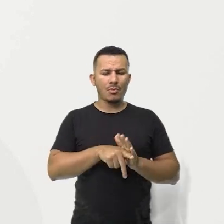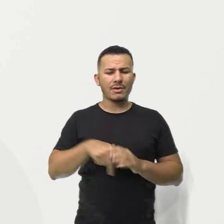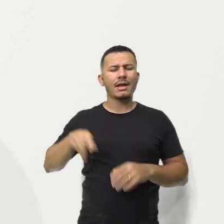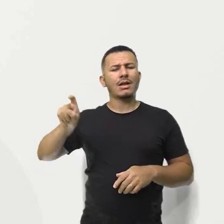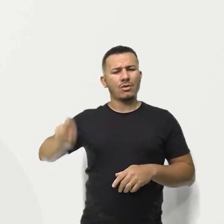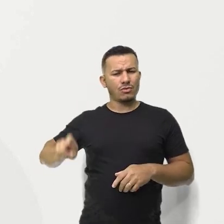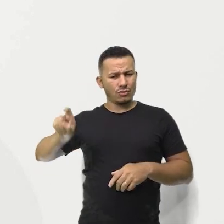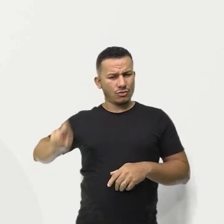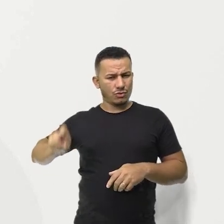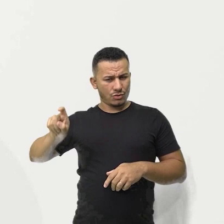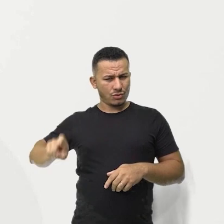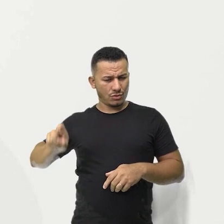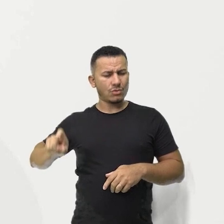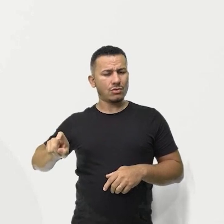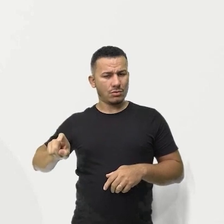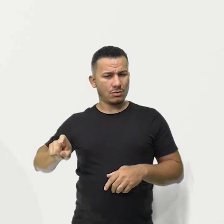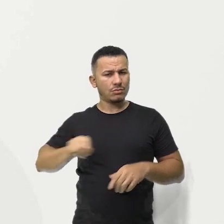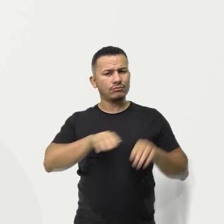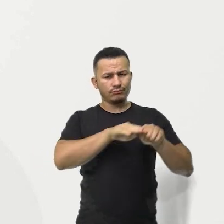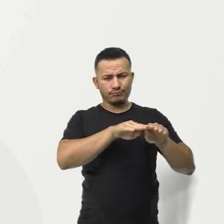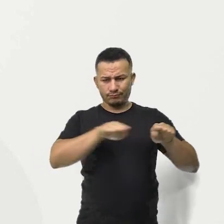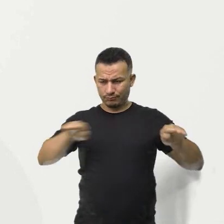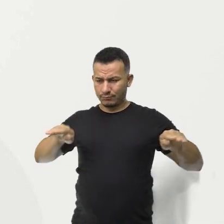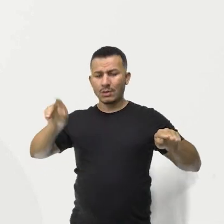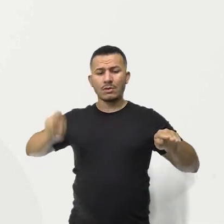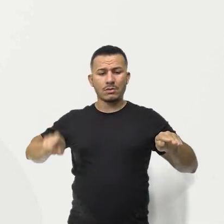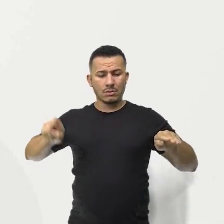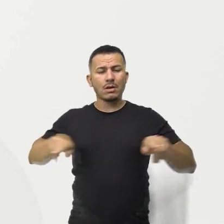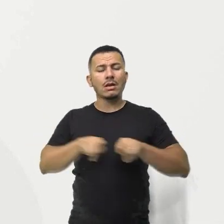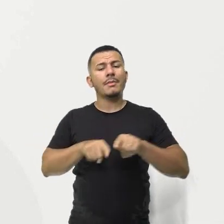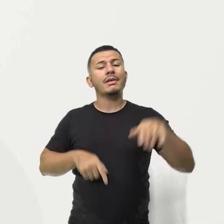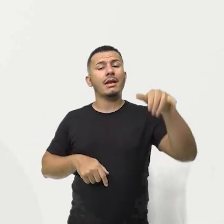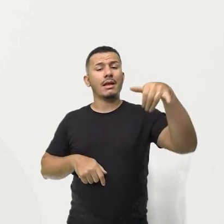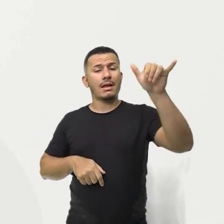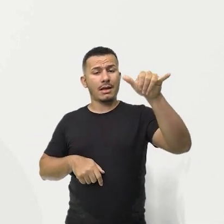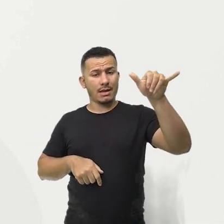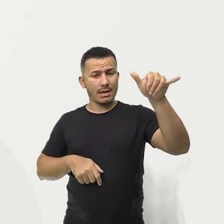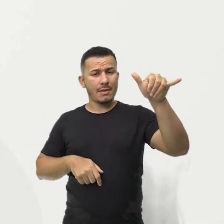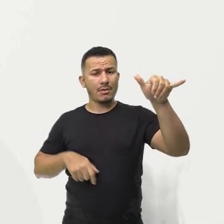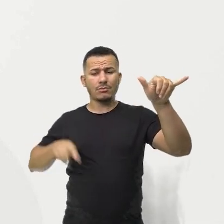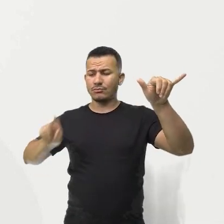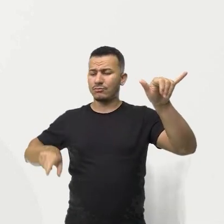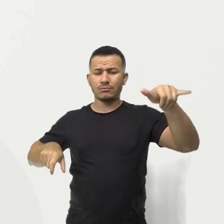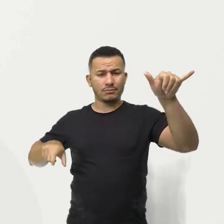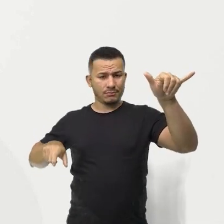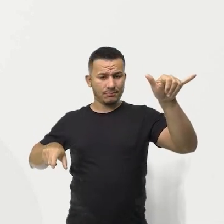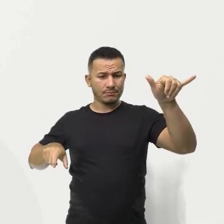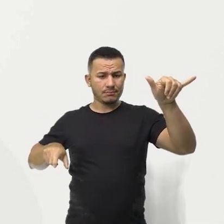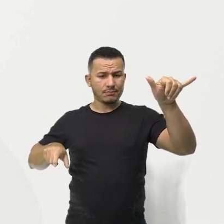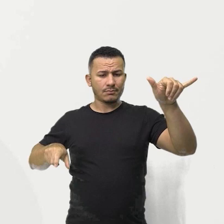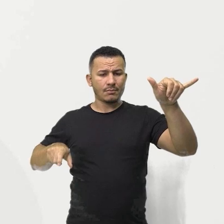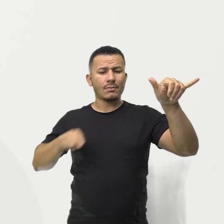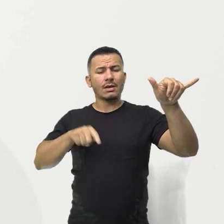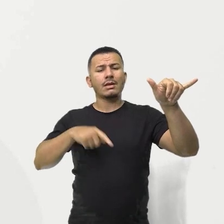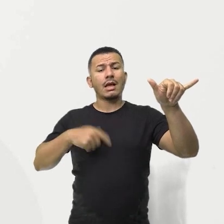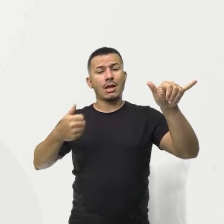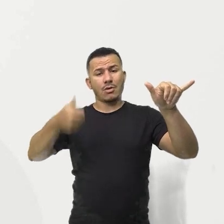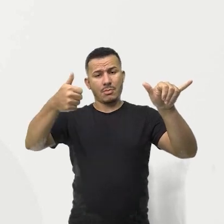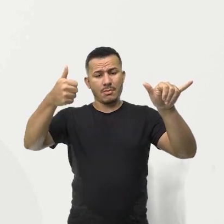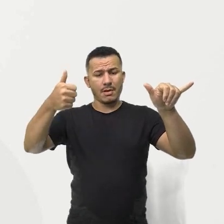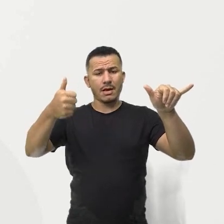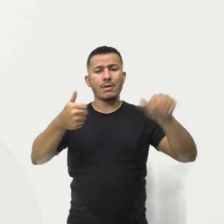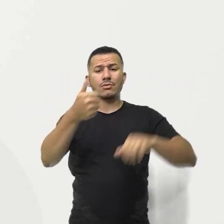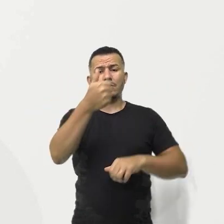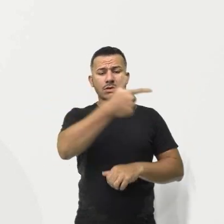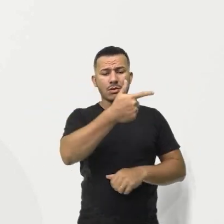abscissas, que também chamamos de x, ó, eixo das ordenadas, certo? E aqui é o primeiro quadrante,